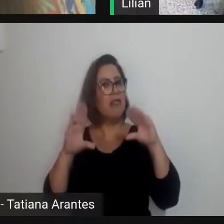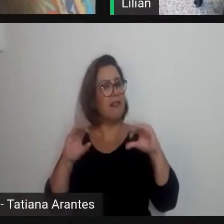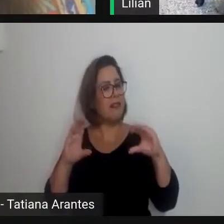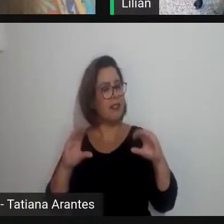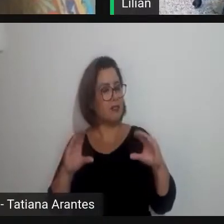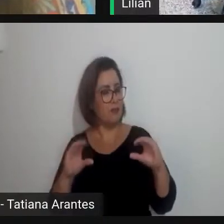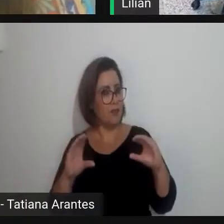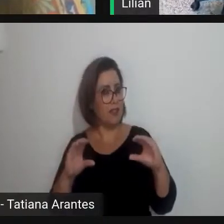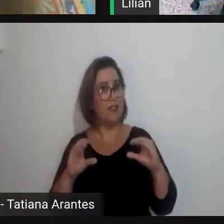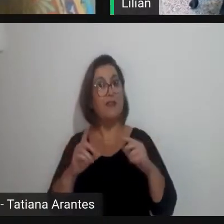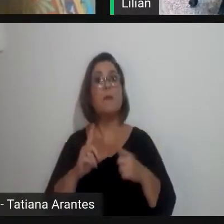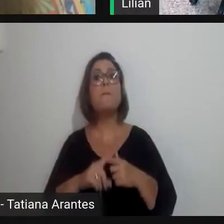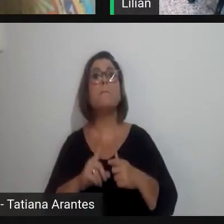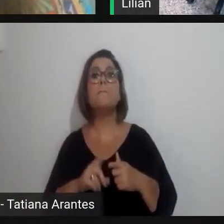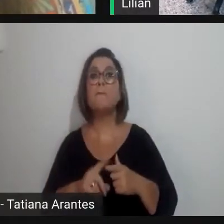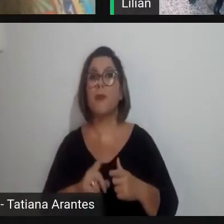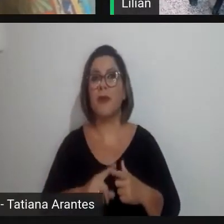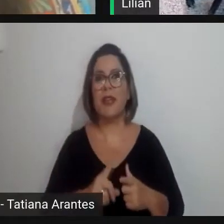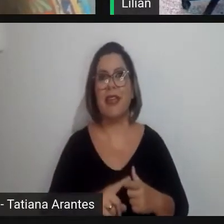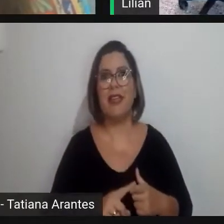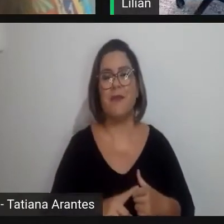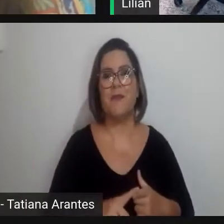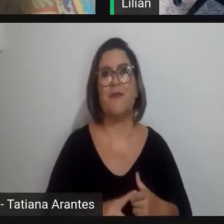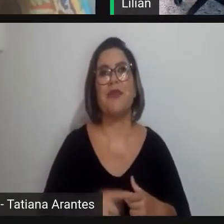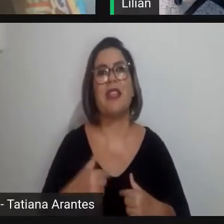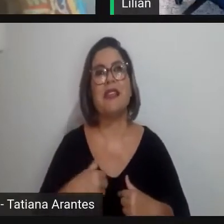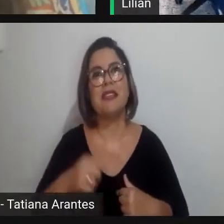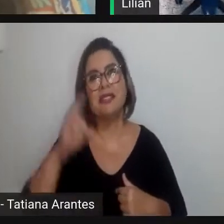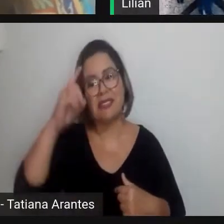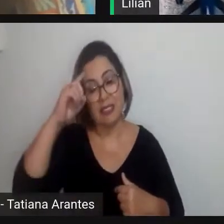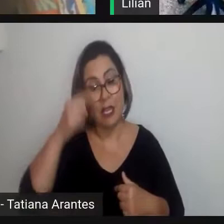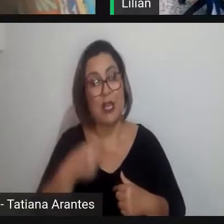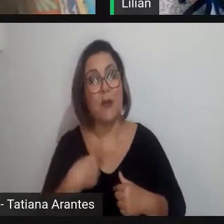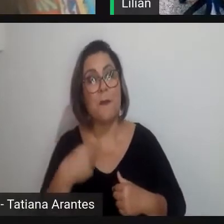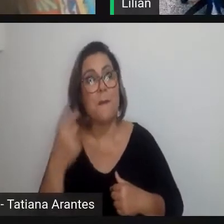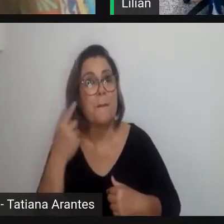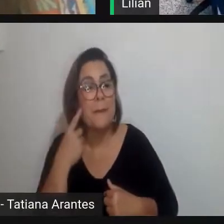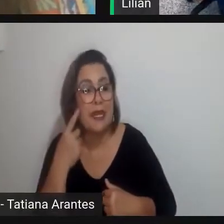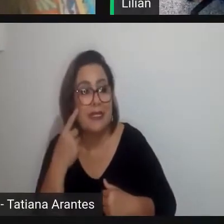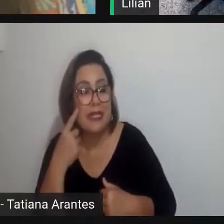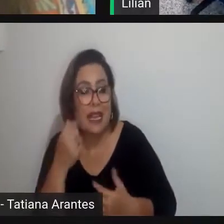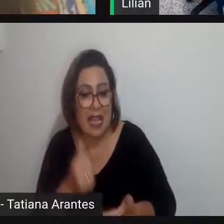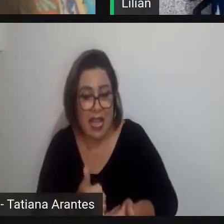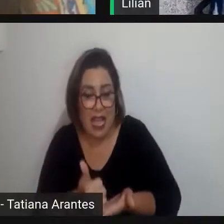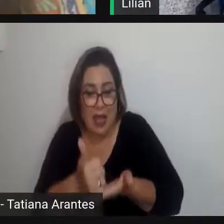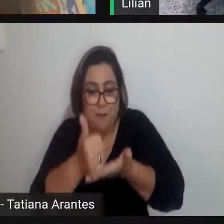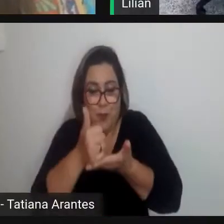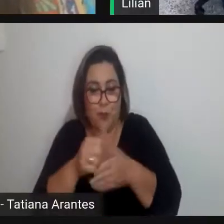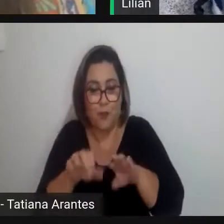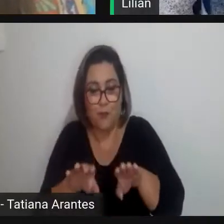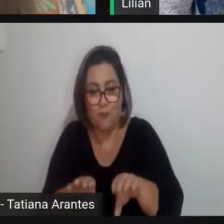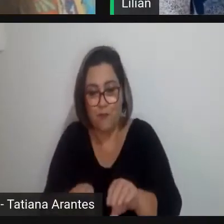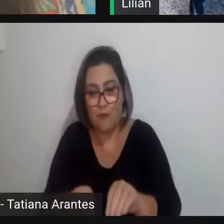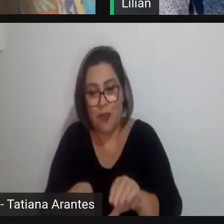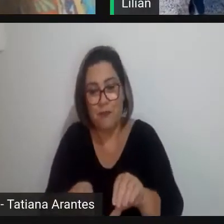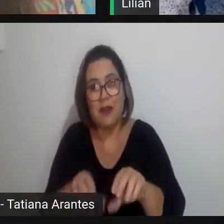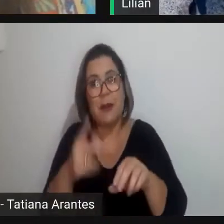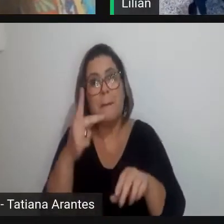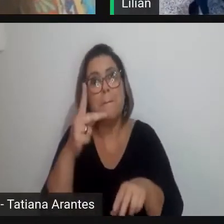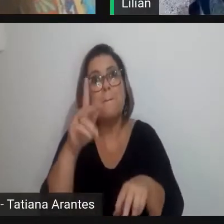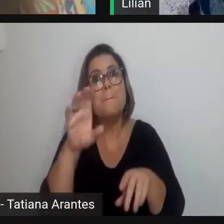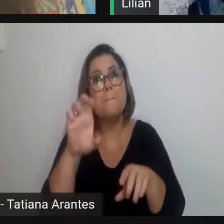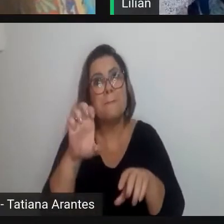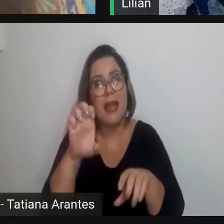quê? Entre eu ter a possibilidade de apoiar os pés no chão, eu vou ter muito mais movimentação,